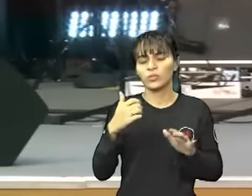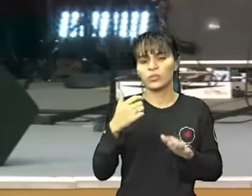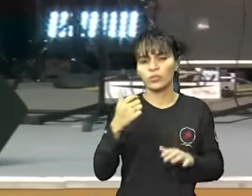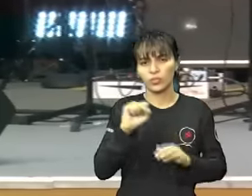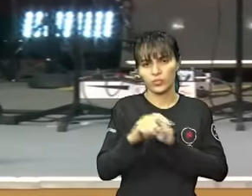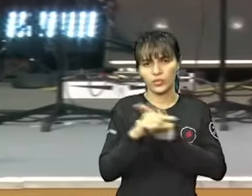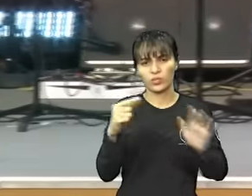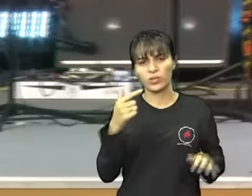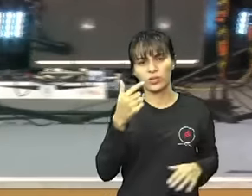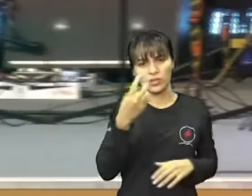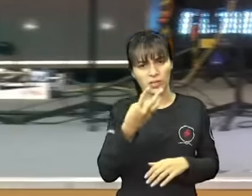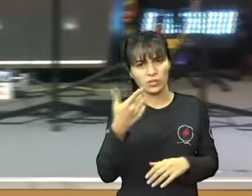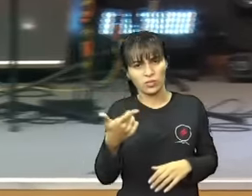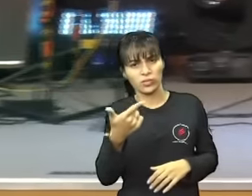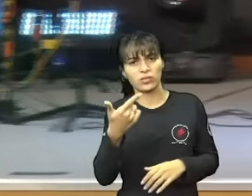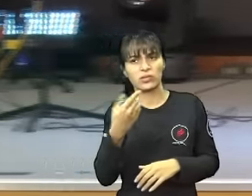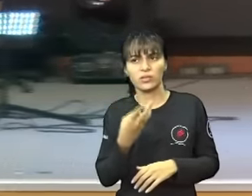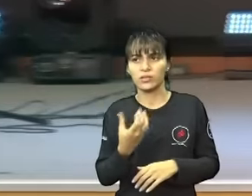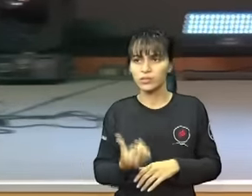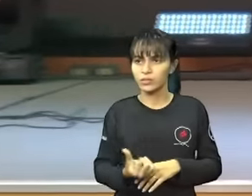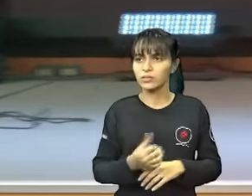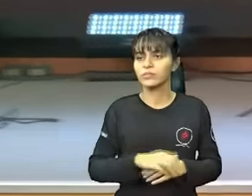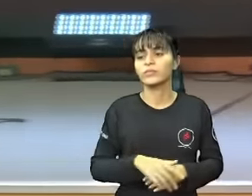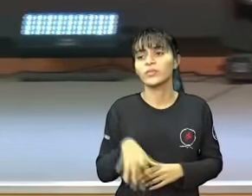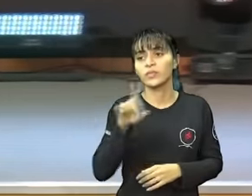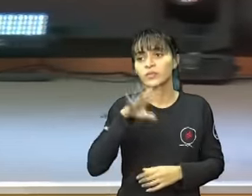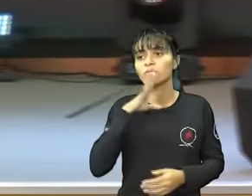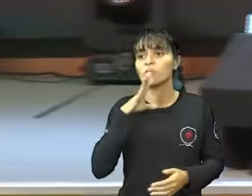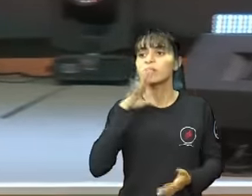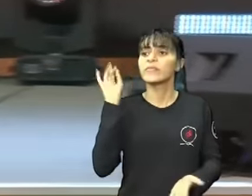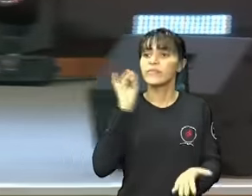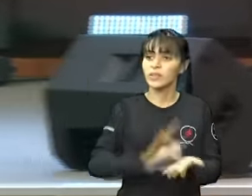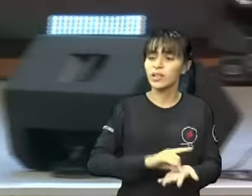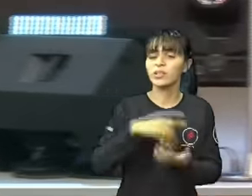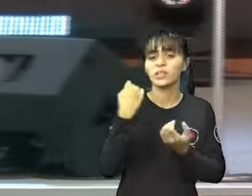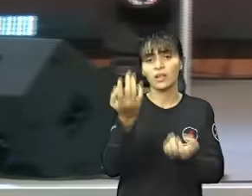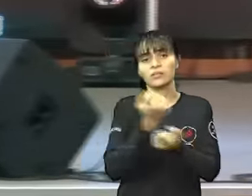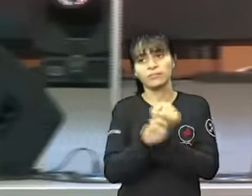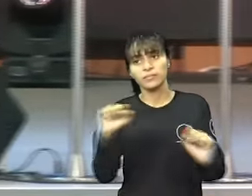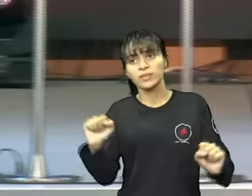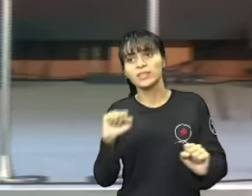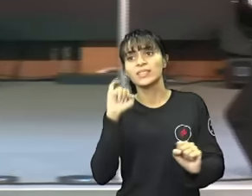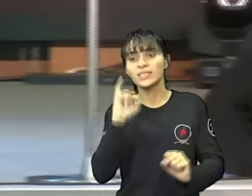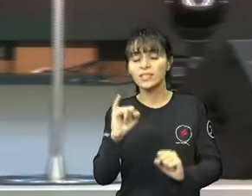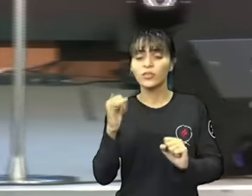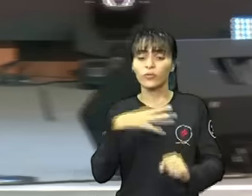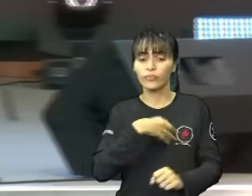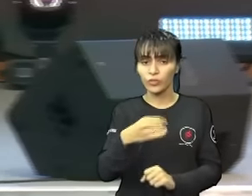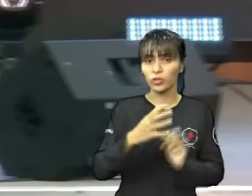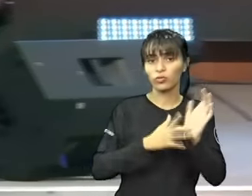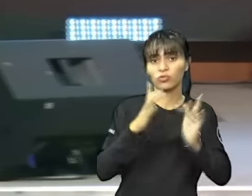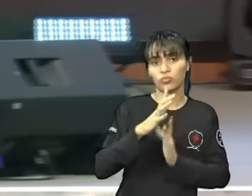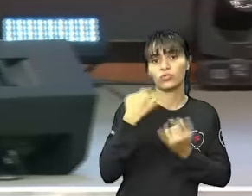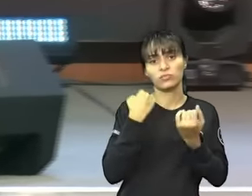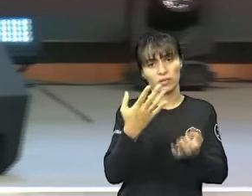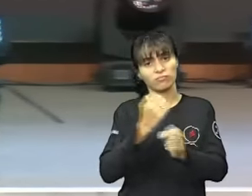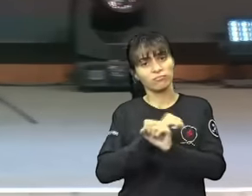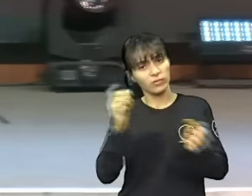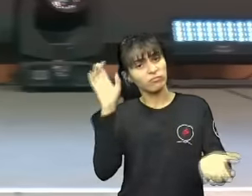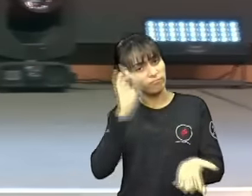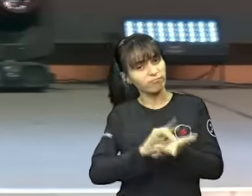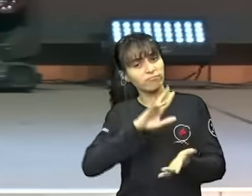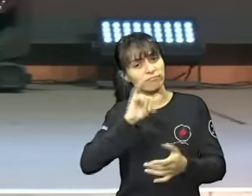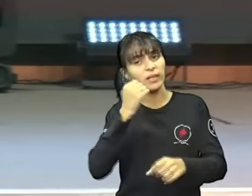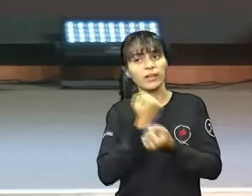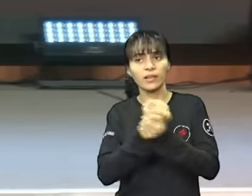e 36 e Conhecereis a verdade EA verdade vos libertará Se pois o Filho vos libertar verdadeiramente sereis